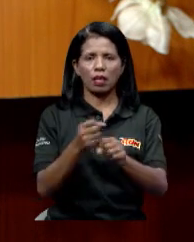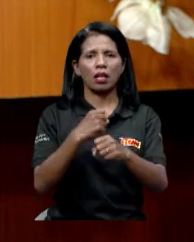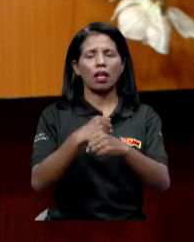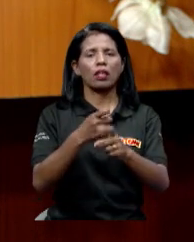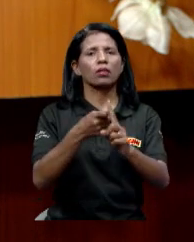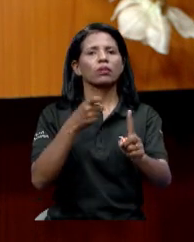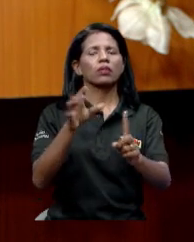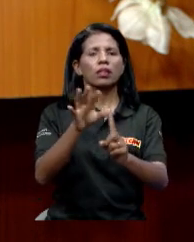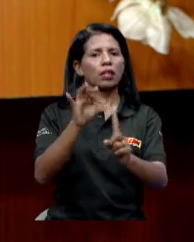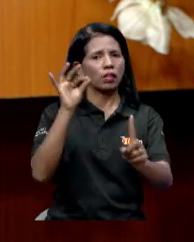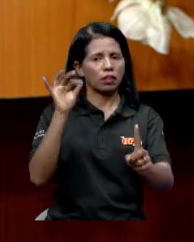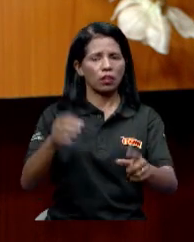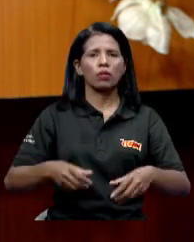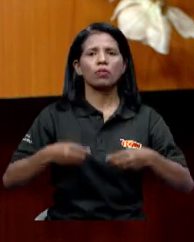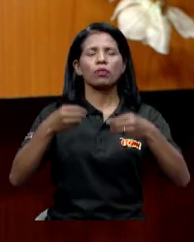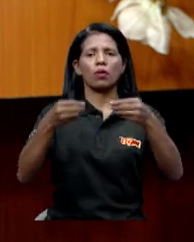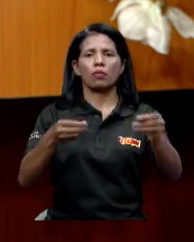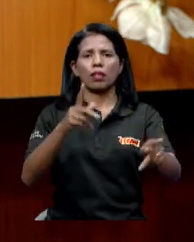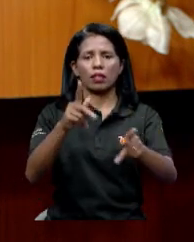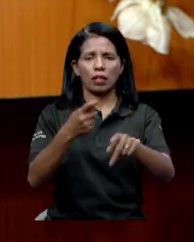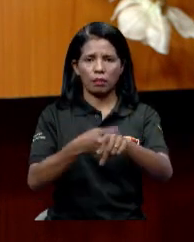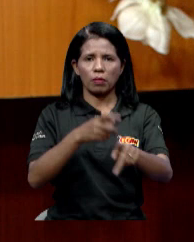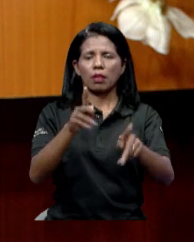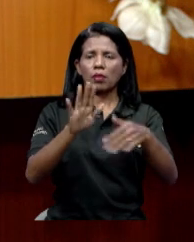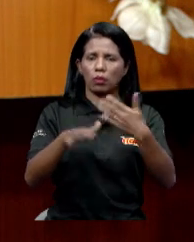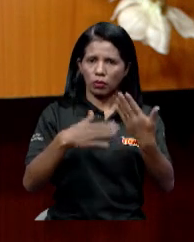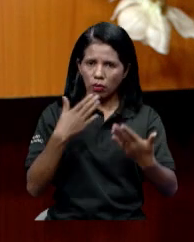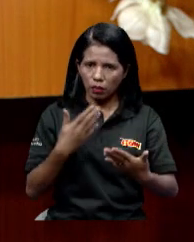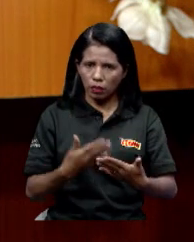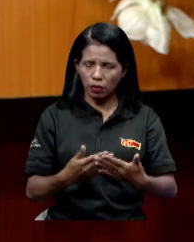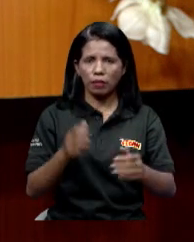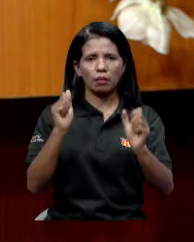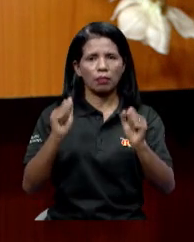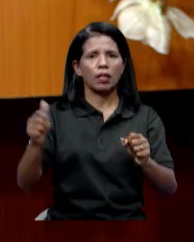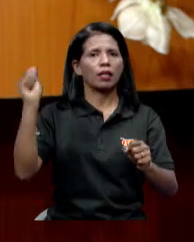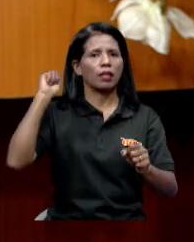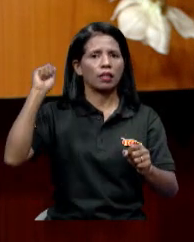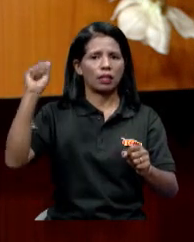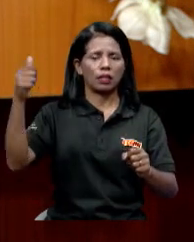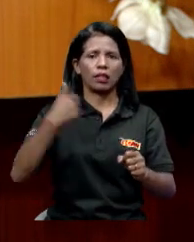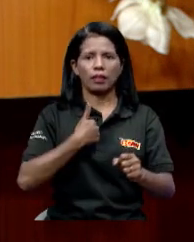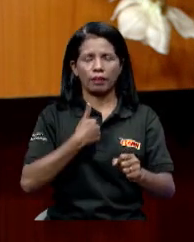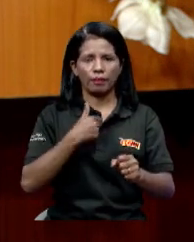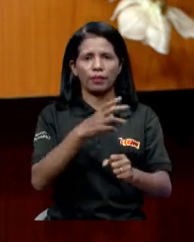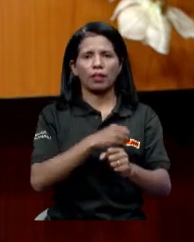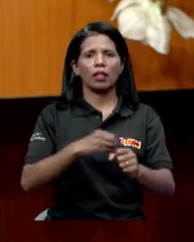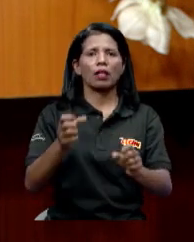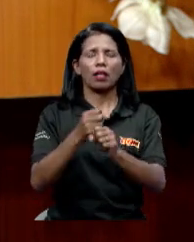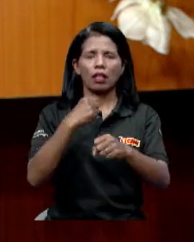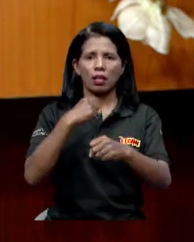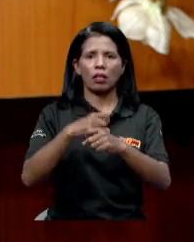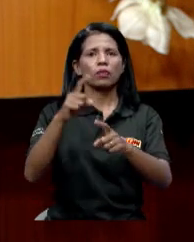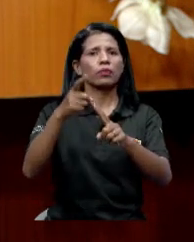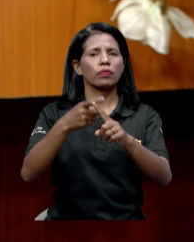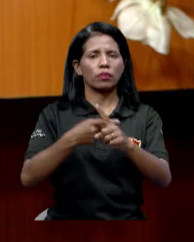né portanto foi viva para é mau todo a tu bele candidata. Calendário da eleição suco se realiza em afluo